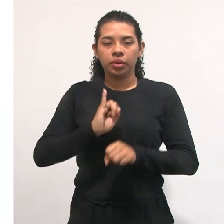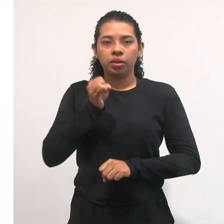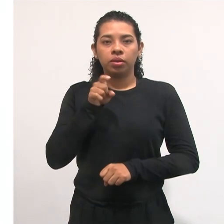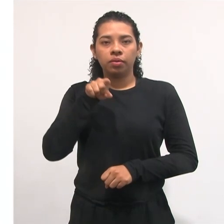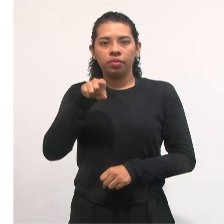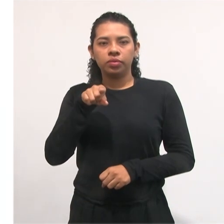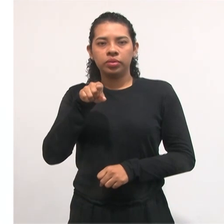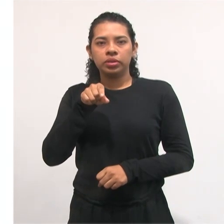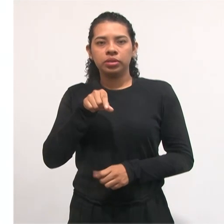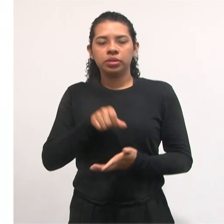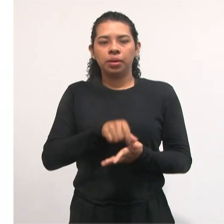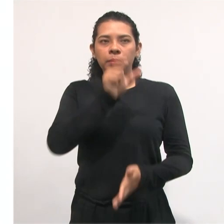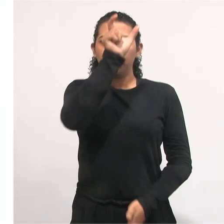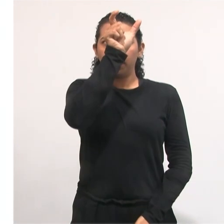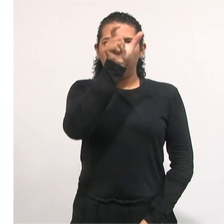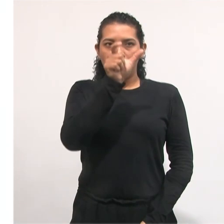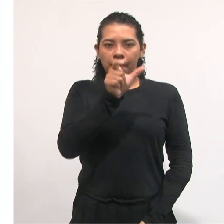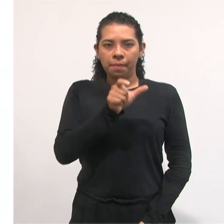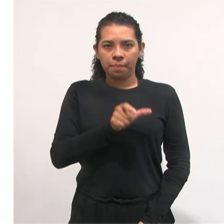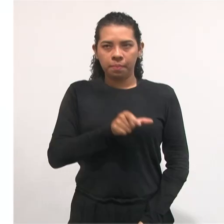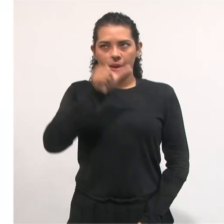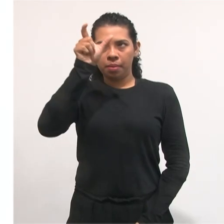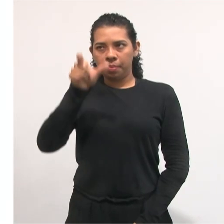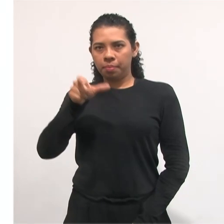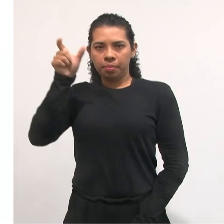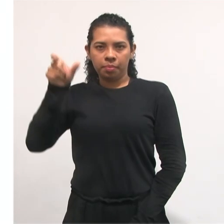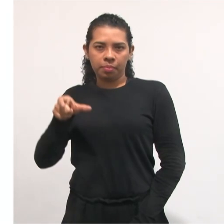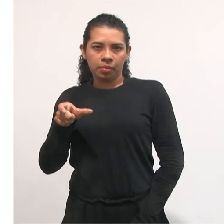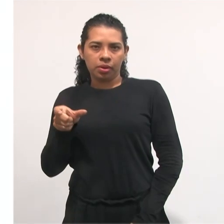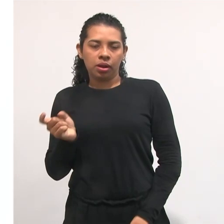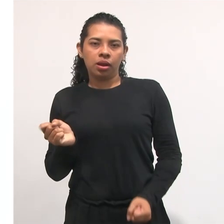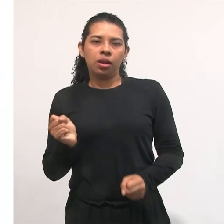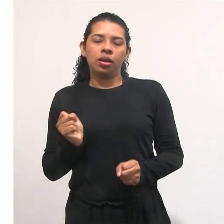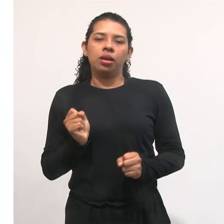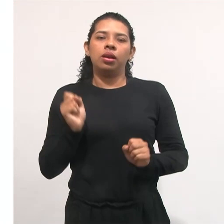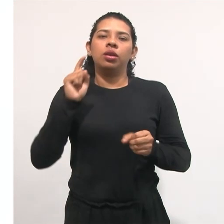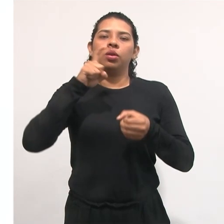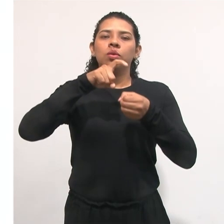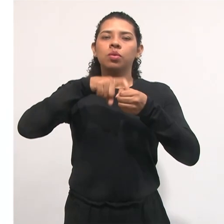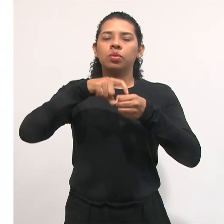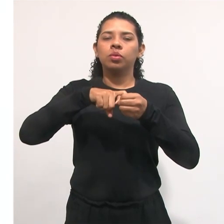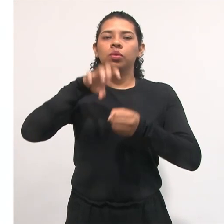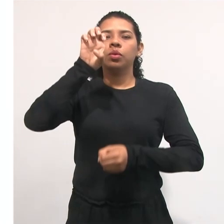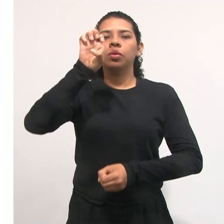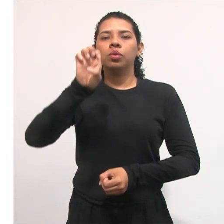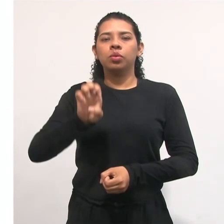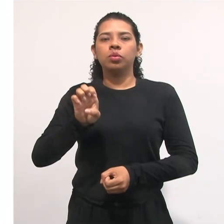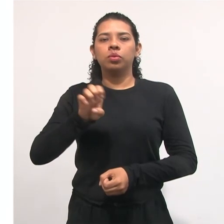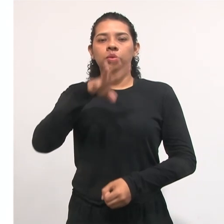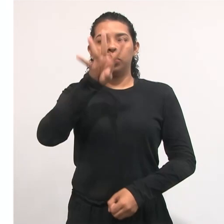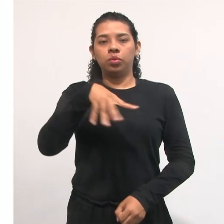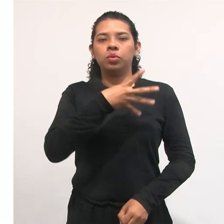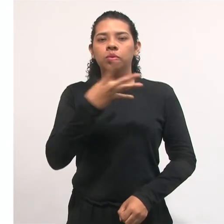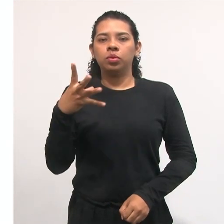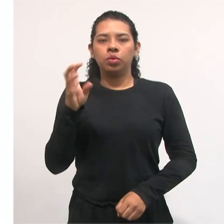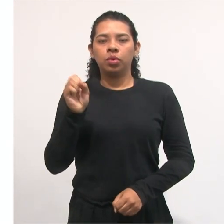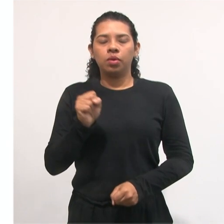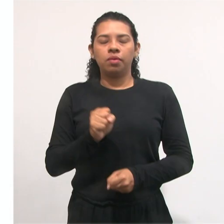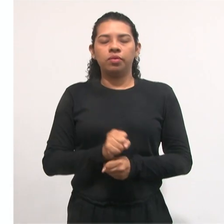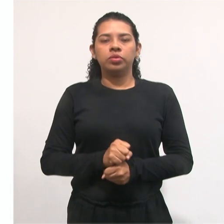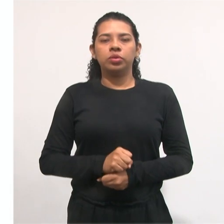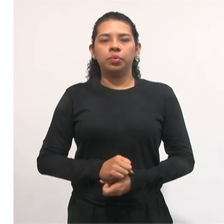simples, ali está escrito errado ali, está número de firma, é número de servidores. Se você pegar elas e colocar no Excel, você gera